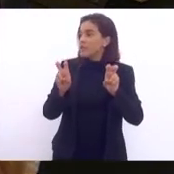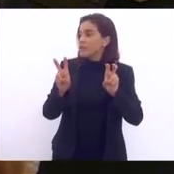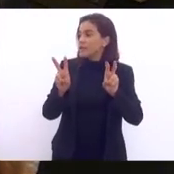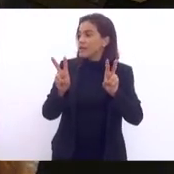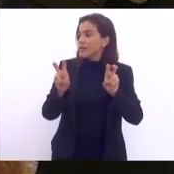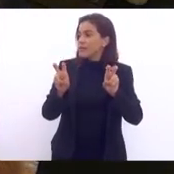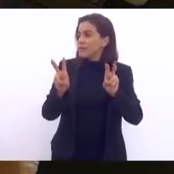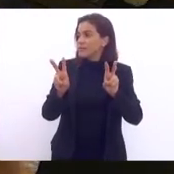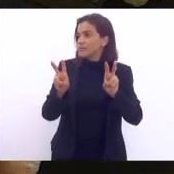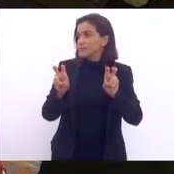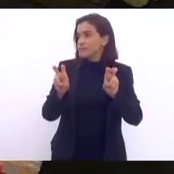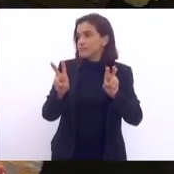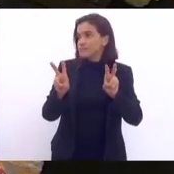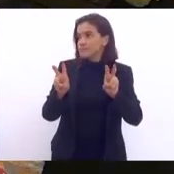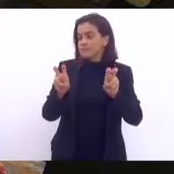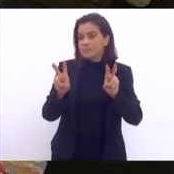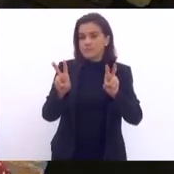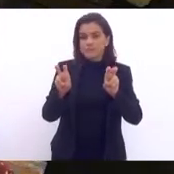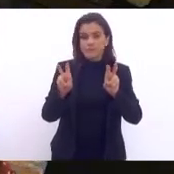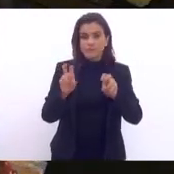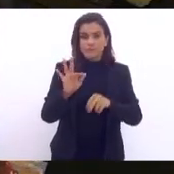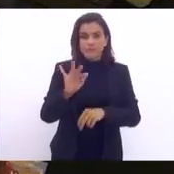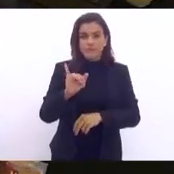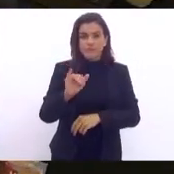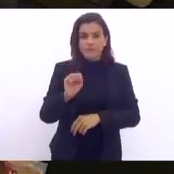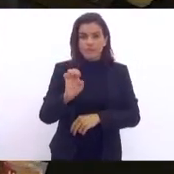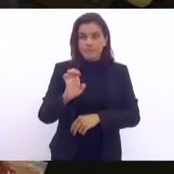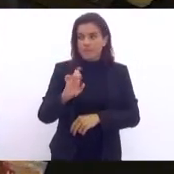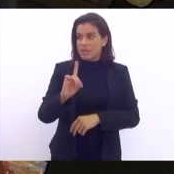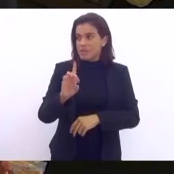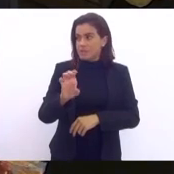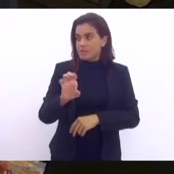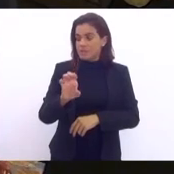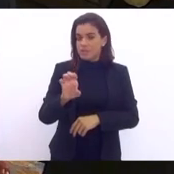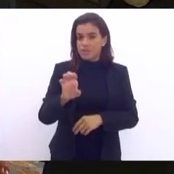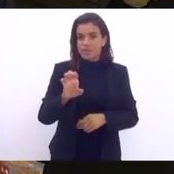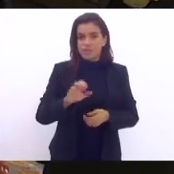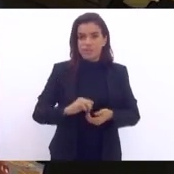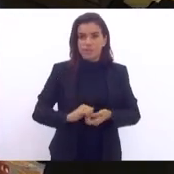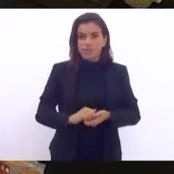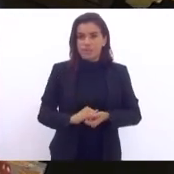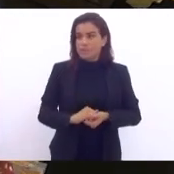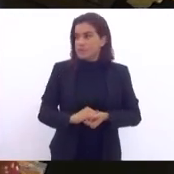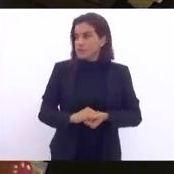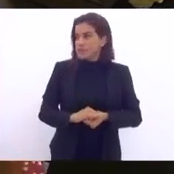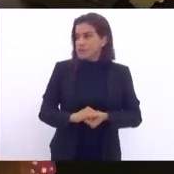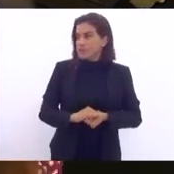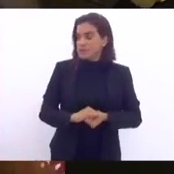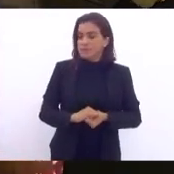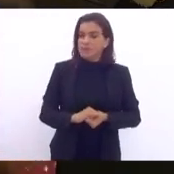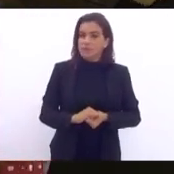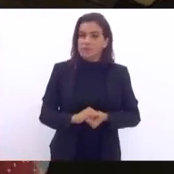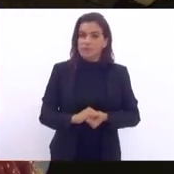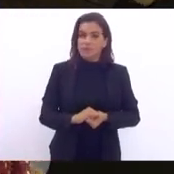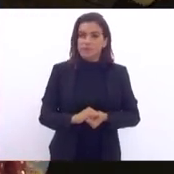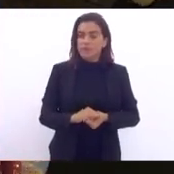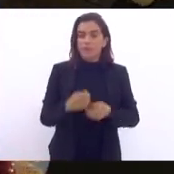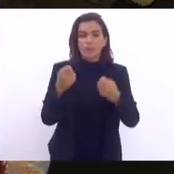em relação ao FISED, se o governo reconhece, não precisa nem emenda, nem a minha emenda, se o